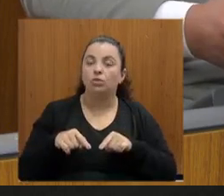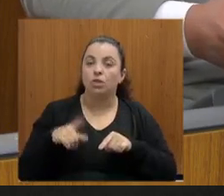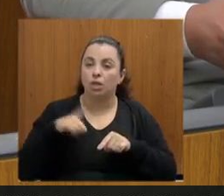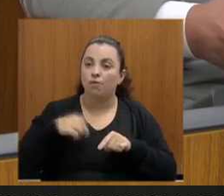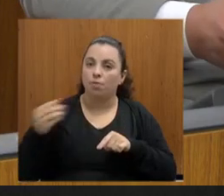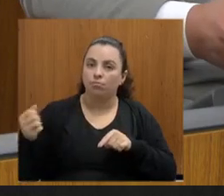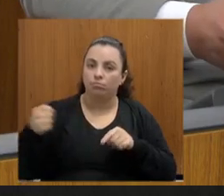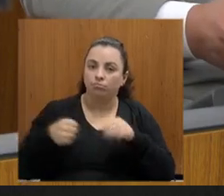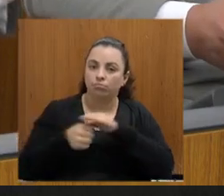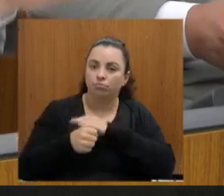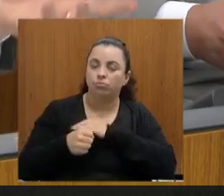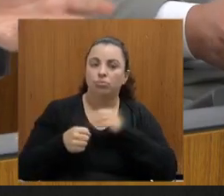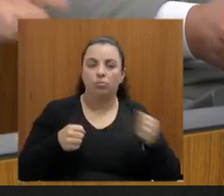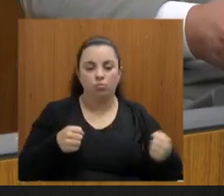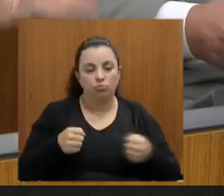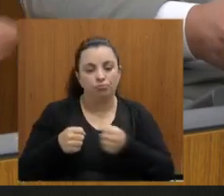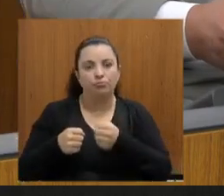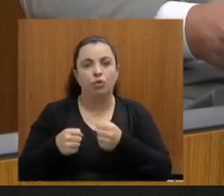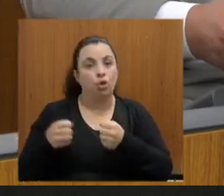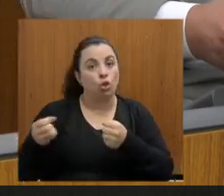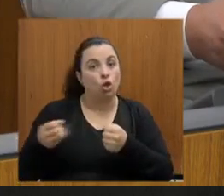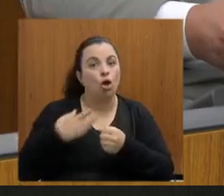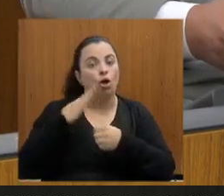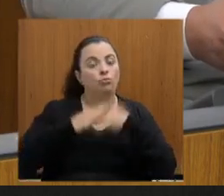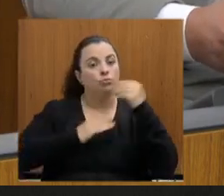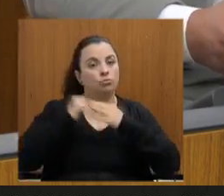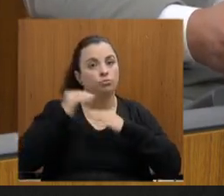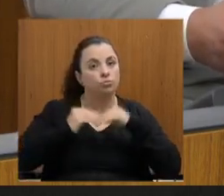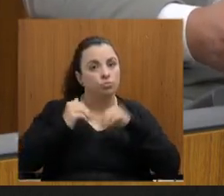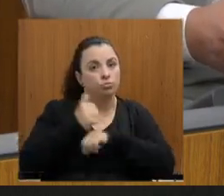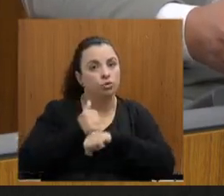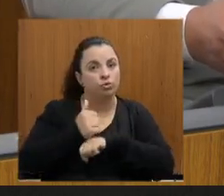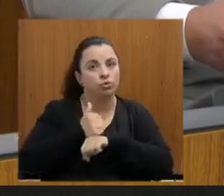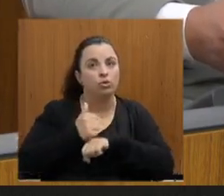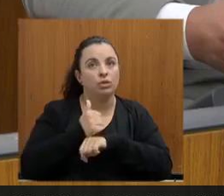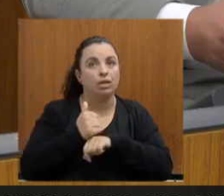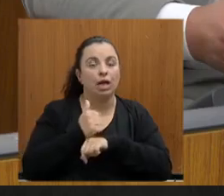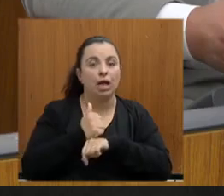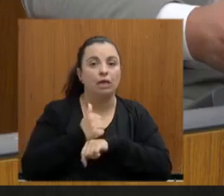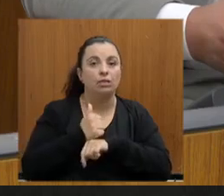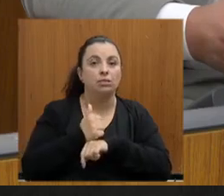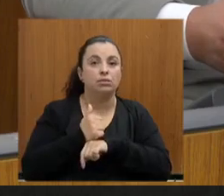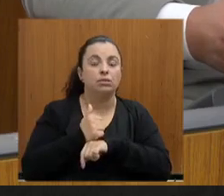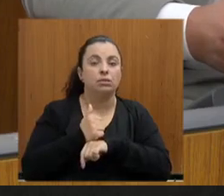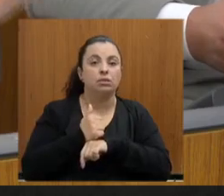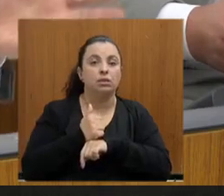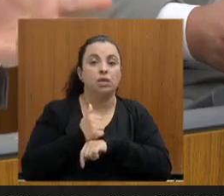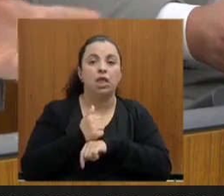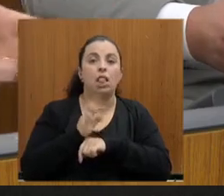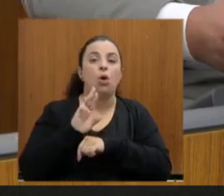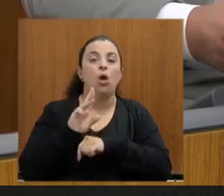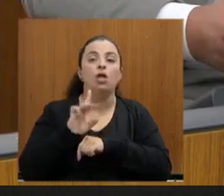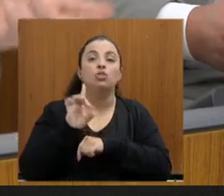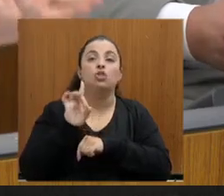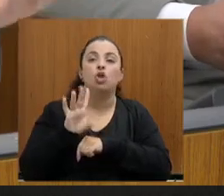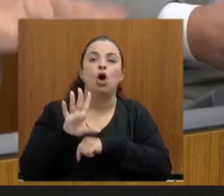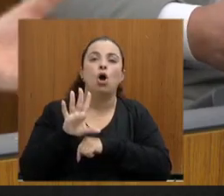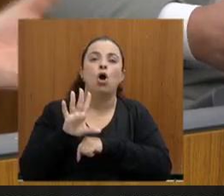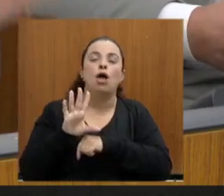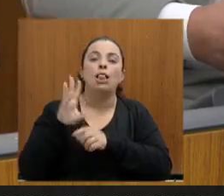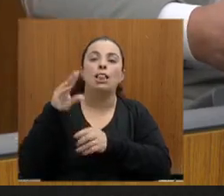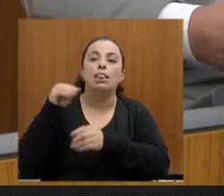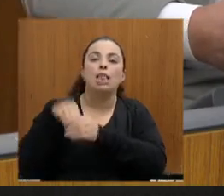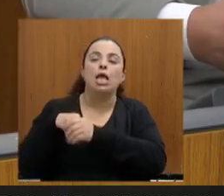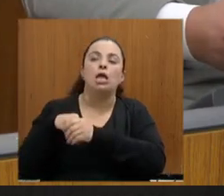profissionais é de origem e é fora CEMIG e esses profissionais têm